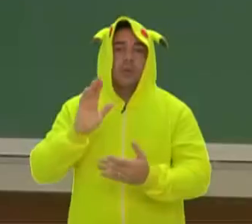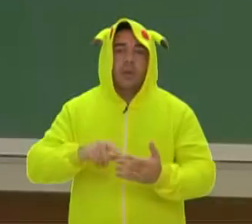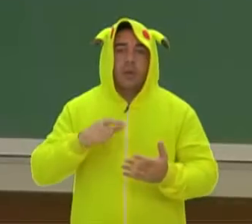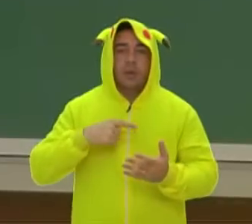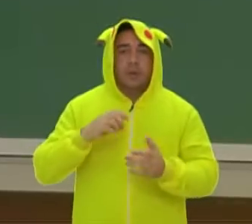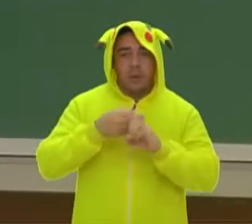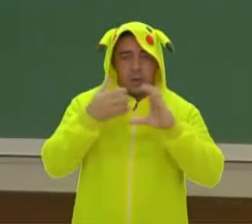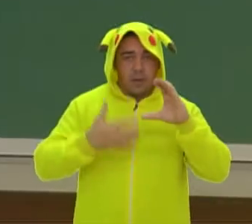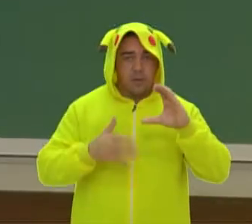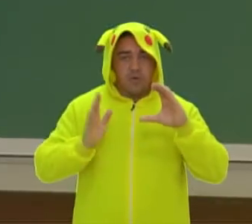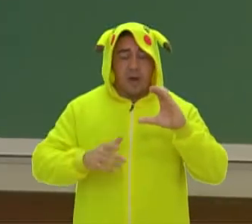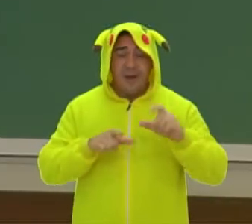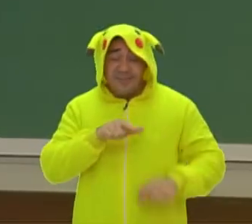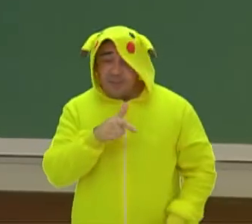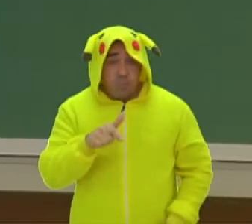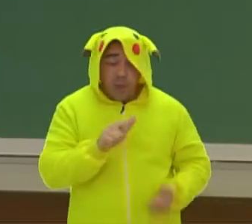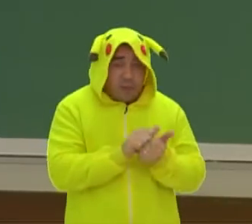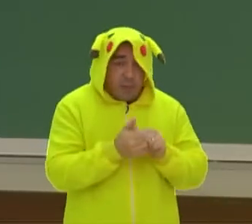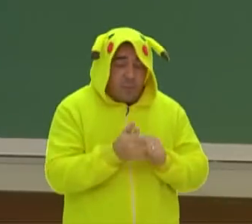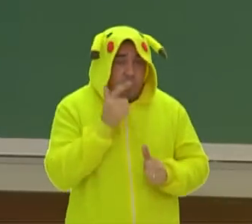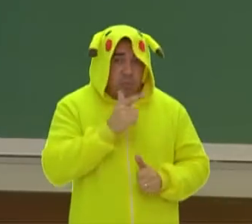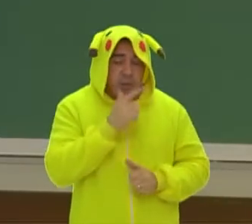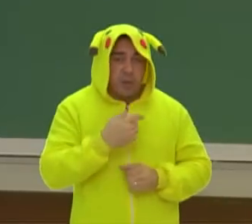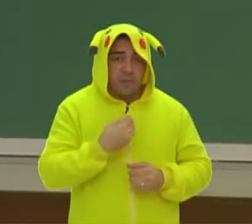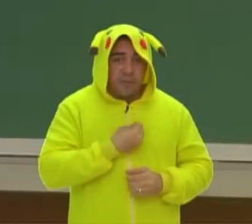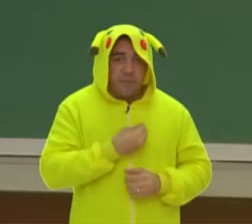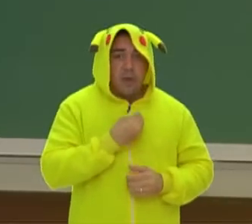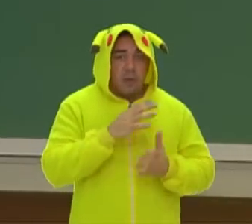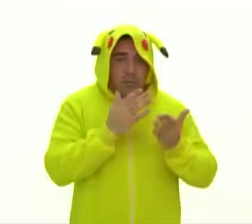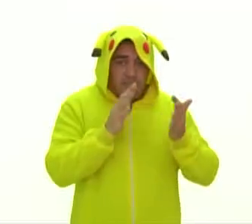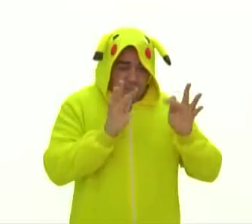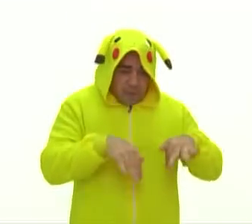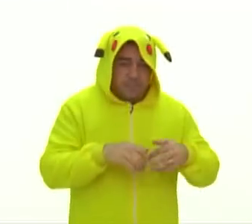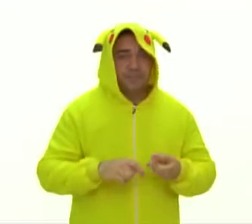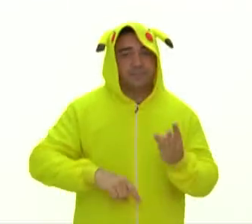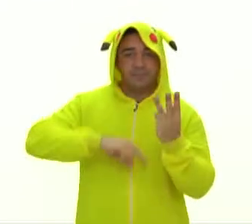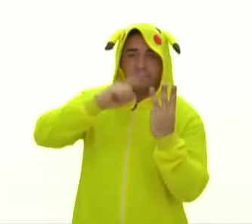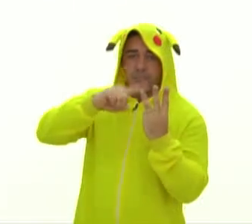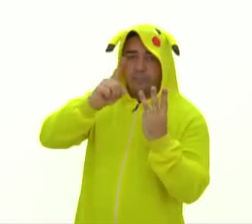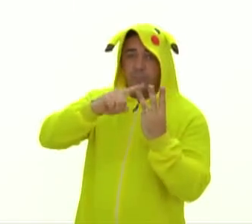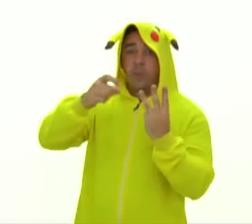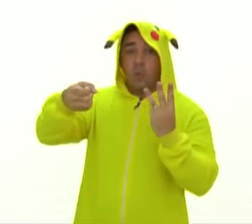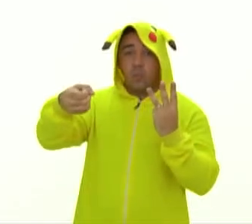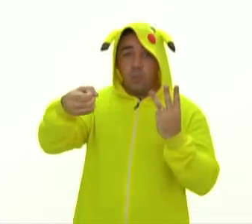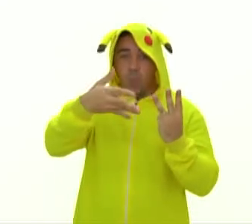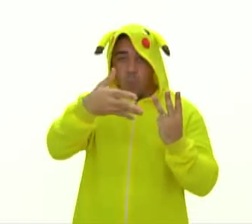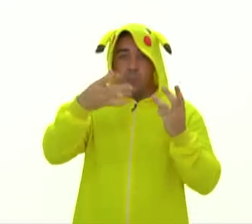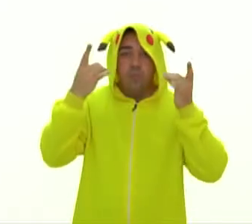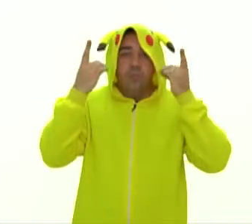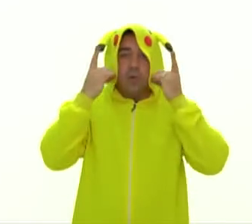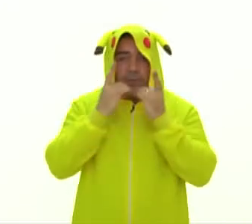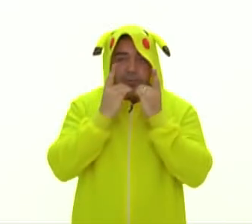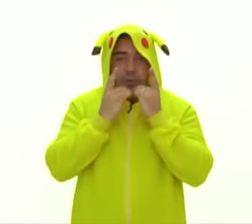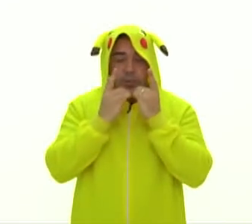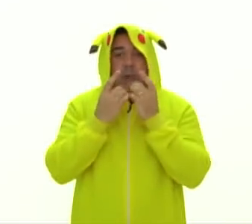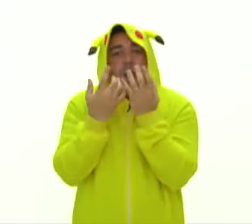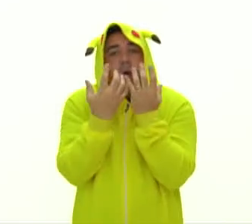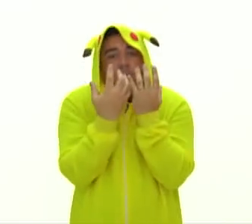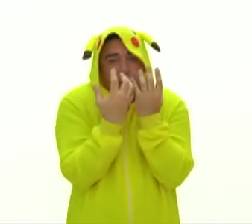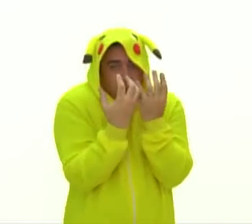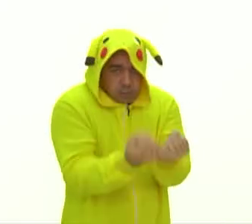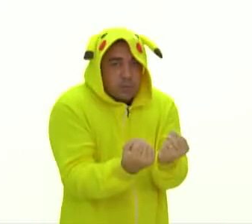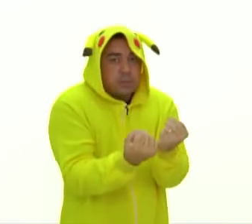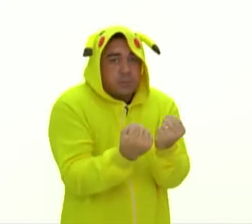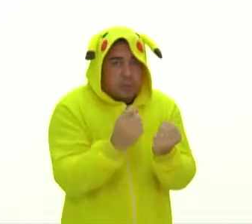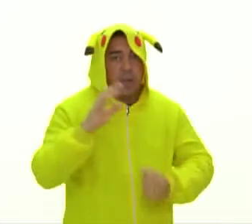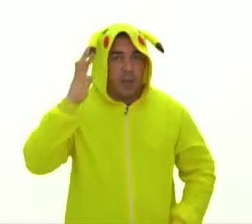menos aptos vão sendo eliminados do ambiente. Depois surgiu o neodarwinismo. O que o neodarwinismo diz? Ele aceita a